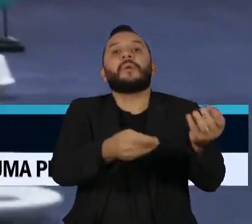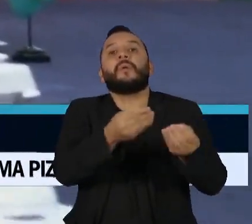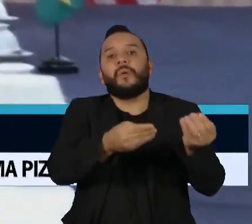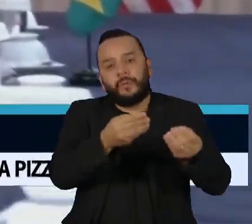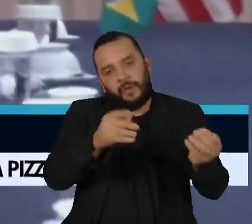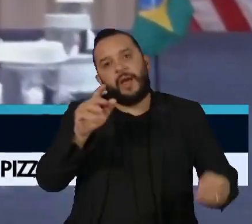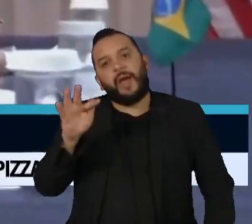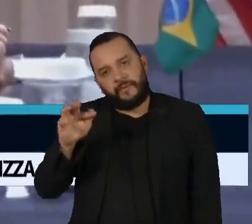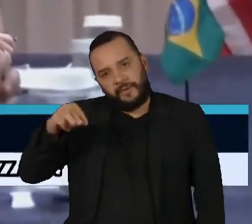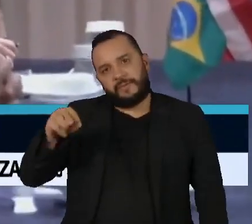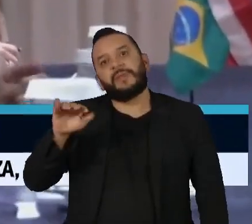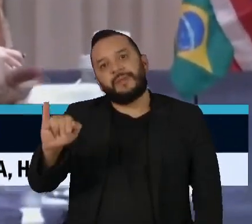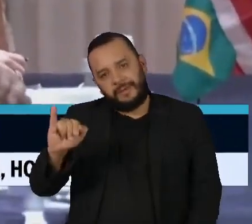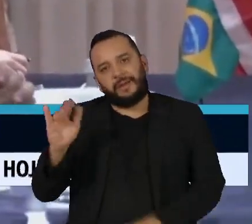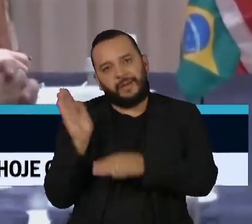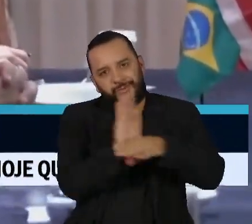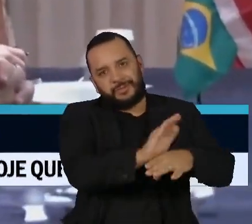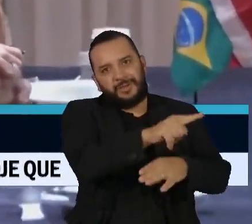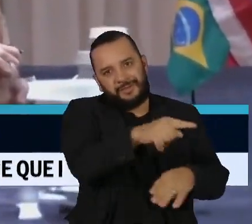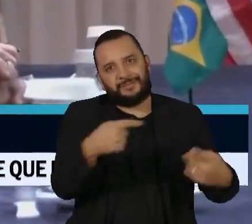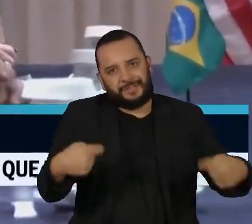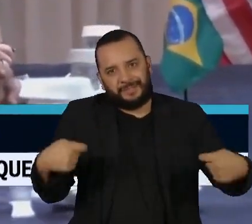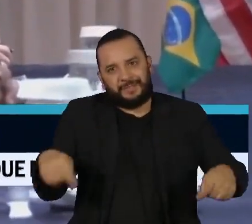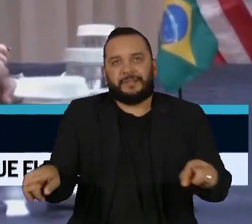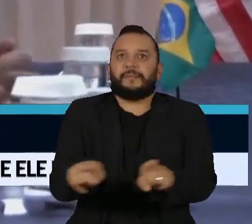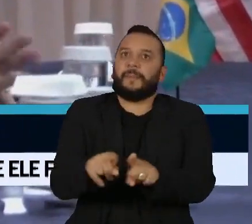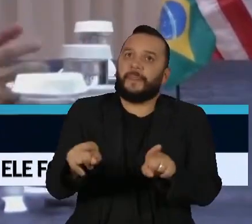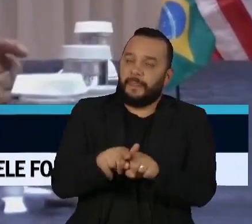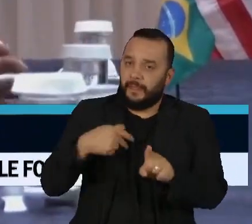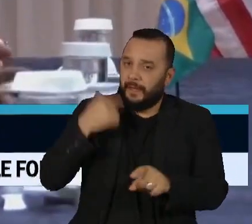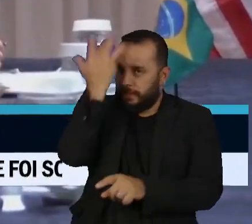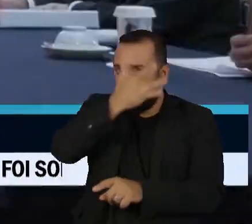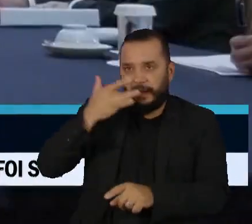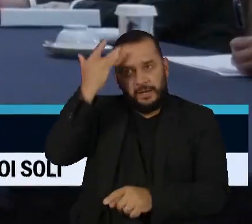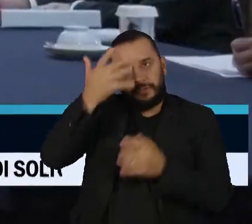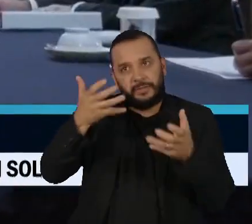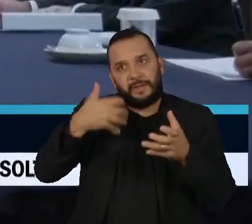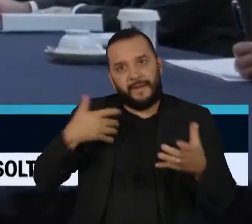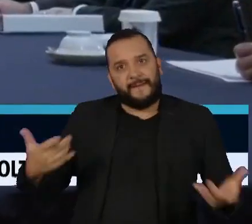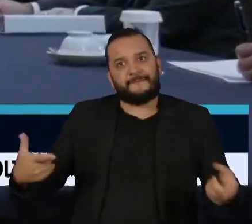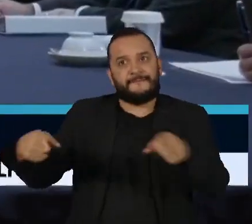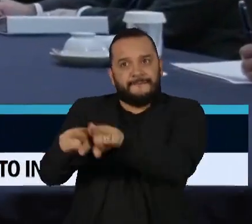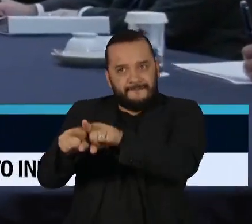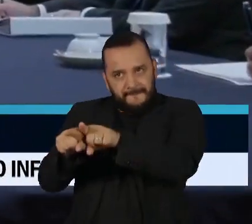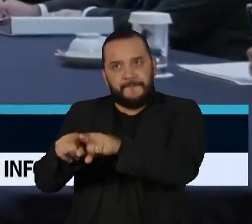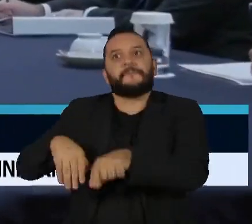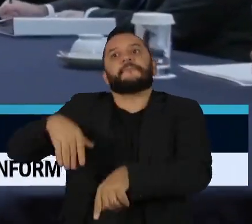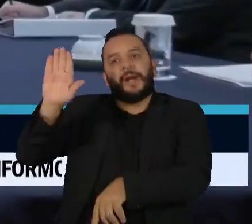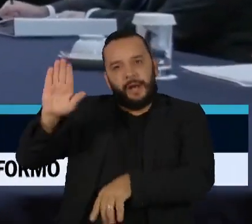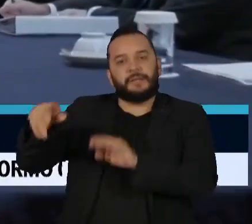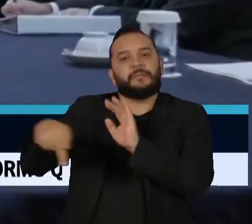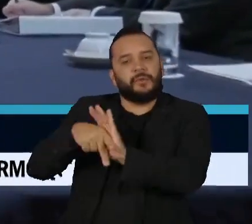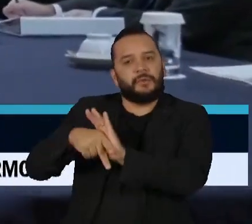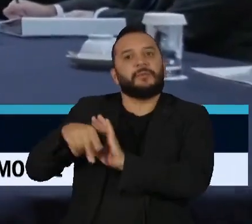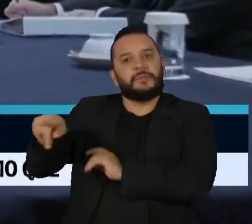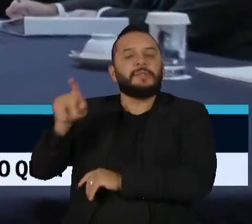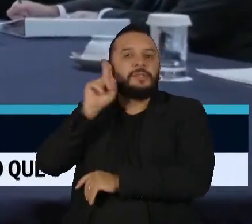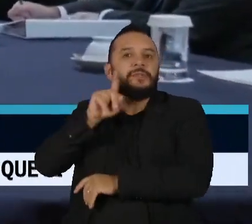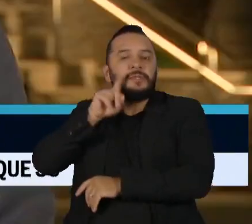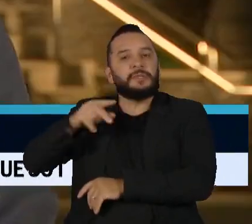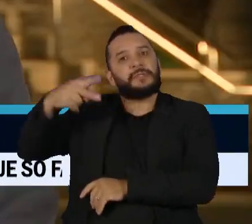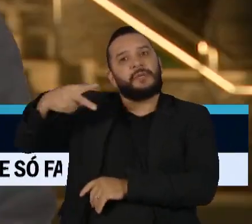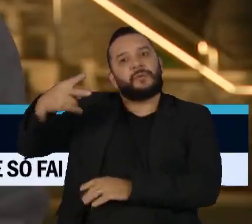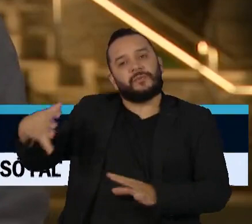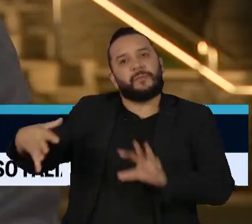Internacional. Haddad ainda manifestou o desejo brasileiro de se aproximar mais dos Estados Unidos, segundo o maior parceiro comercial do